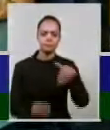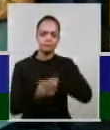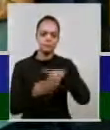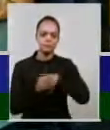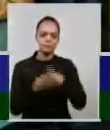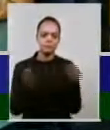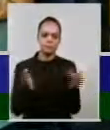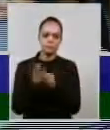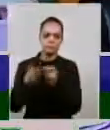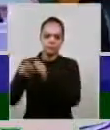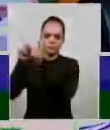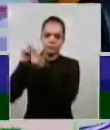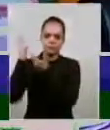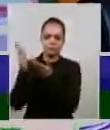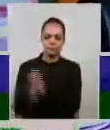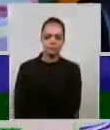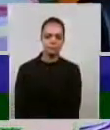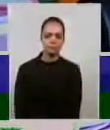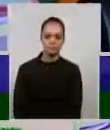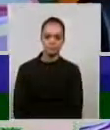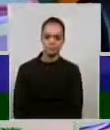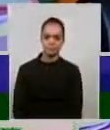Votação nominal.